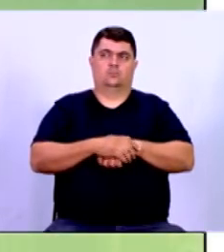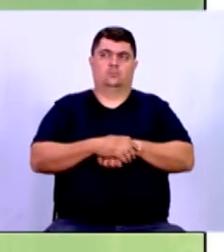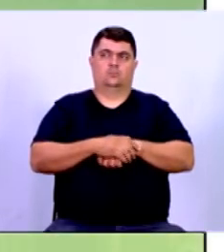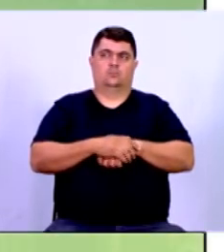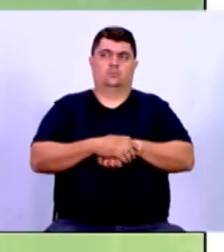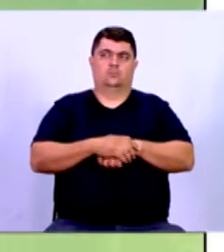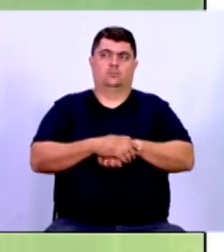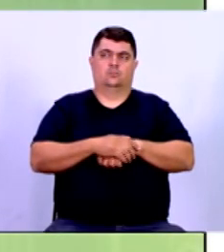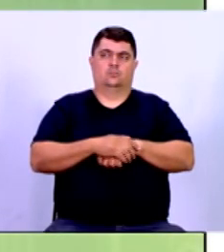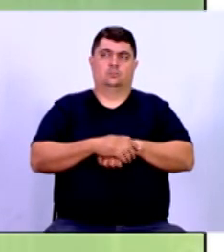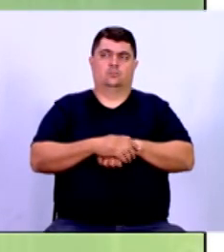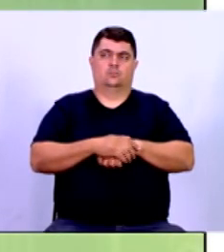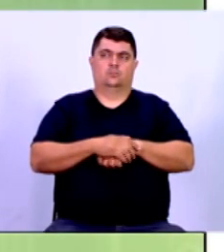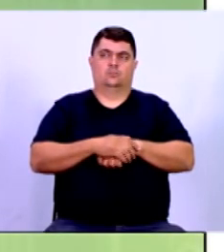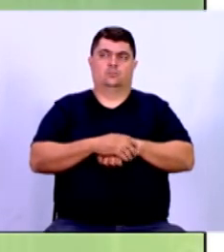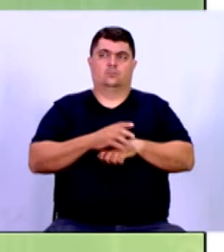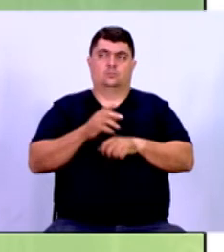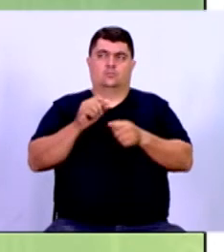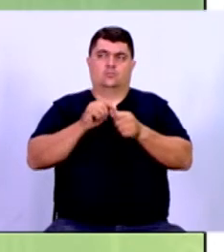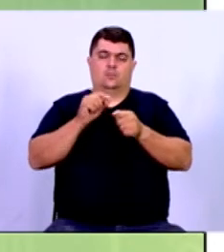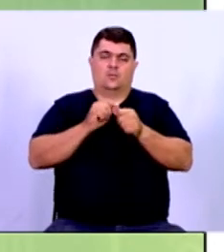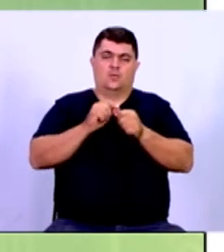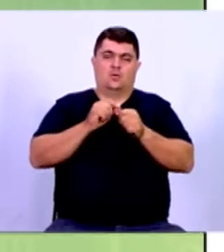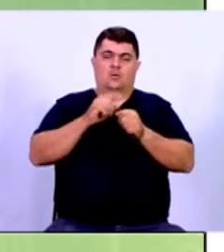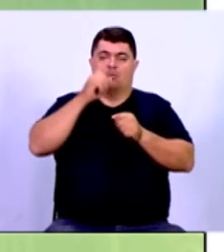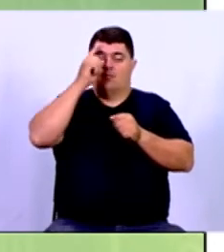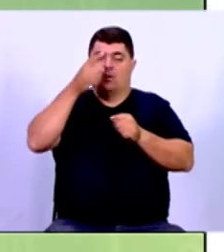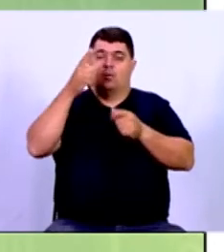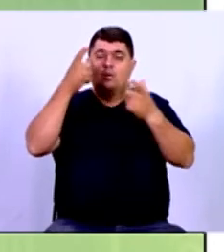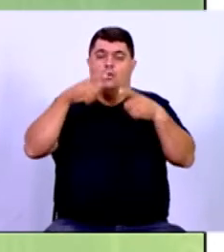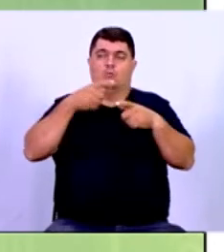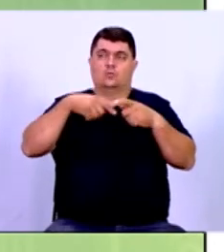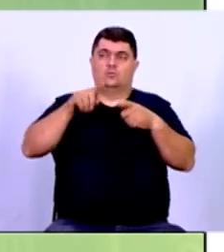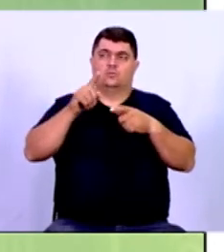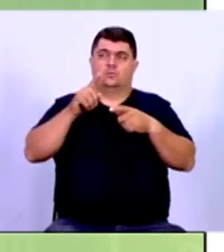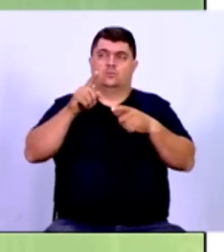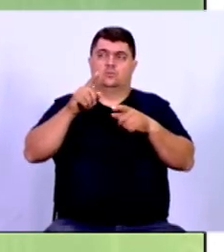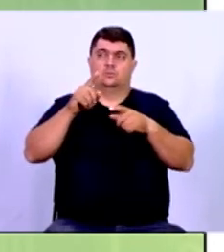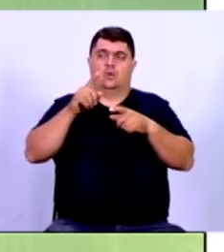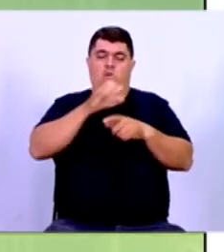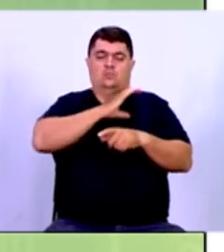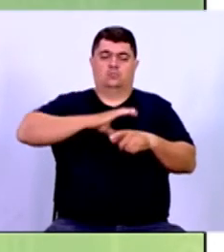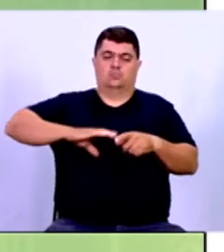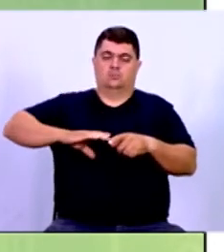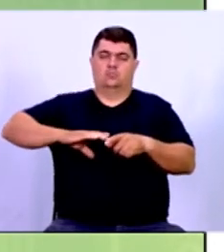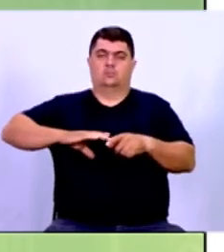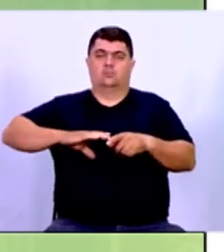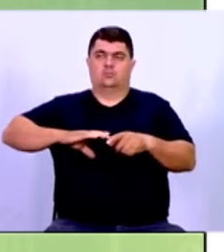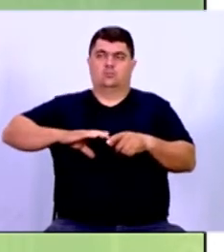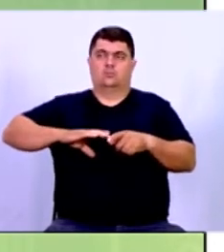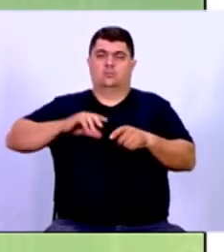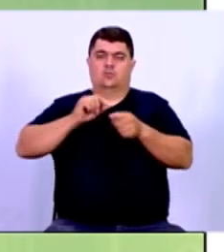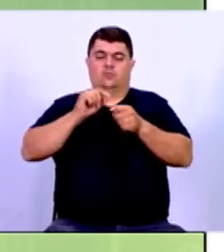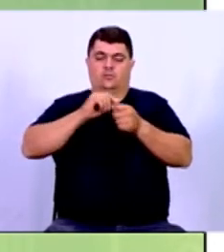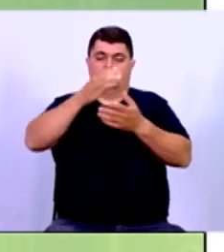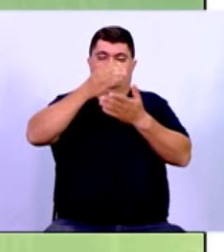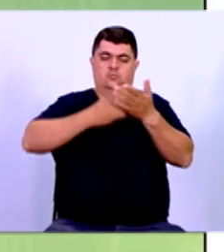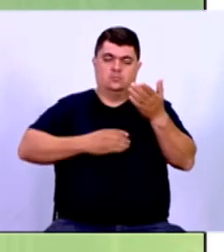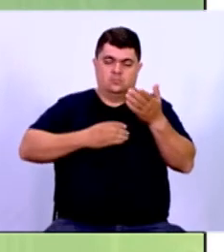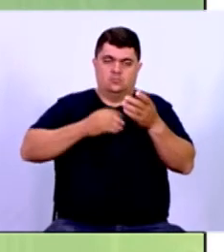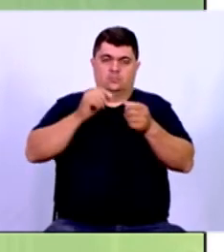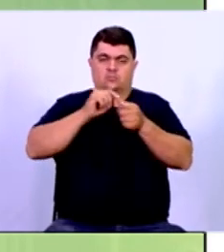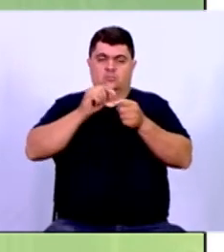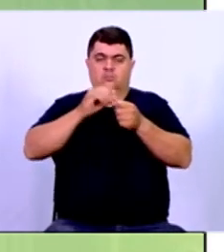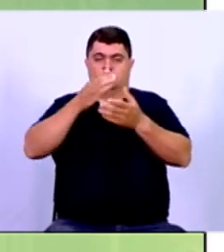buscar esse local de estágio, fazer o encaminhamento. Depois a coordenação vai assinar o termo tripartite, vai fazer uma